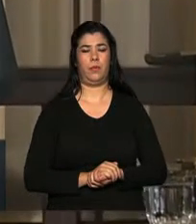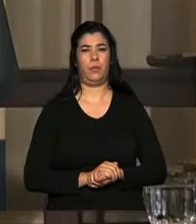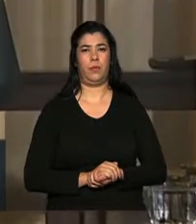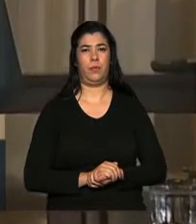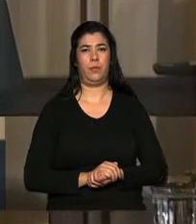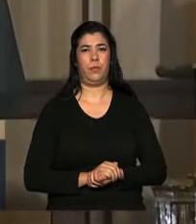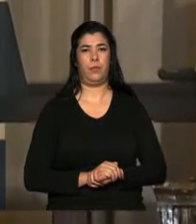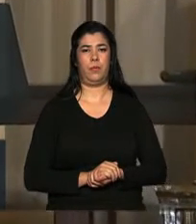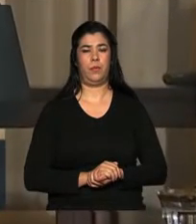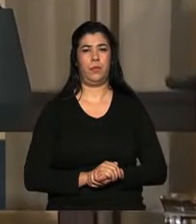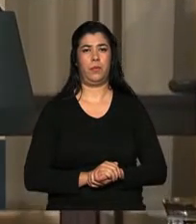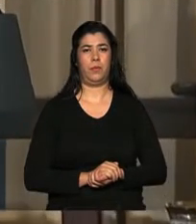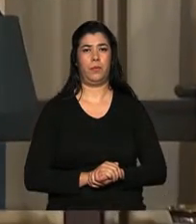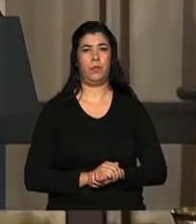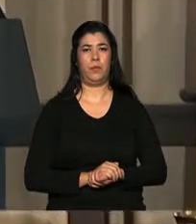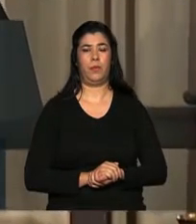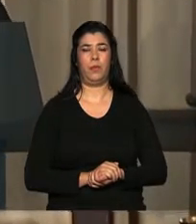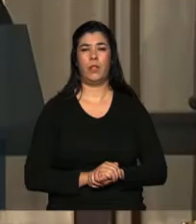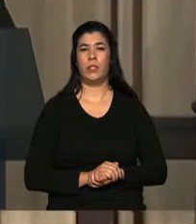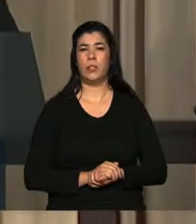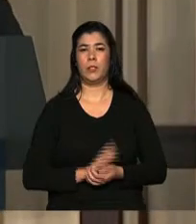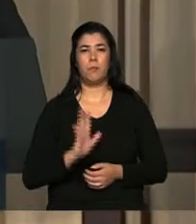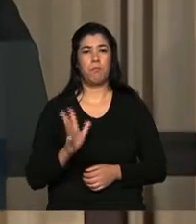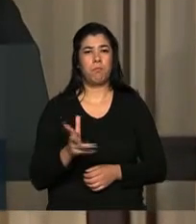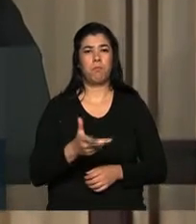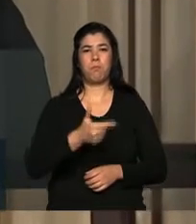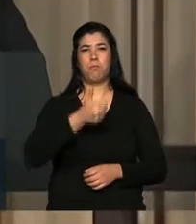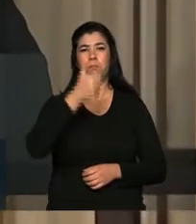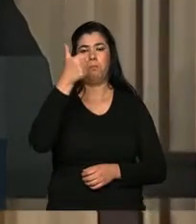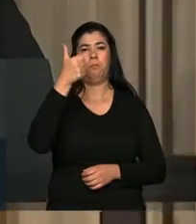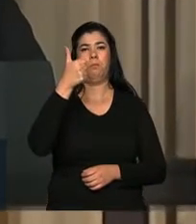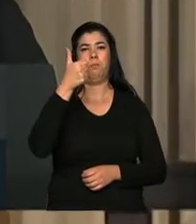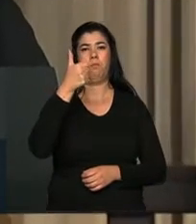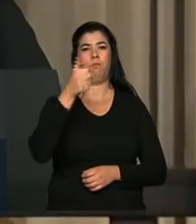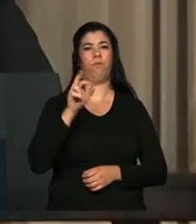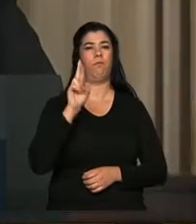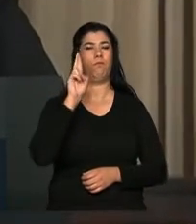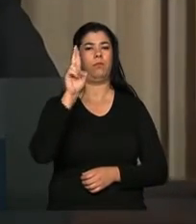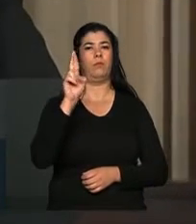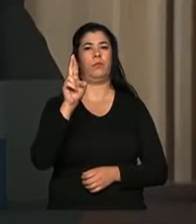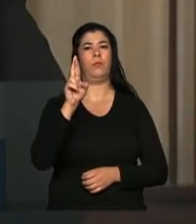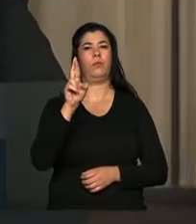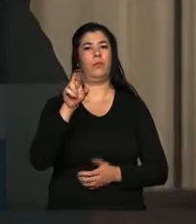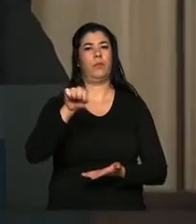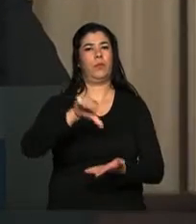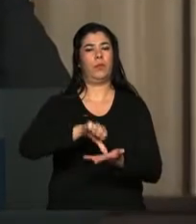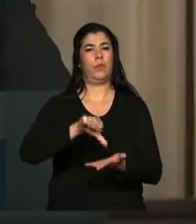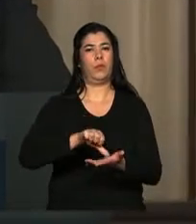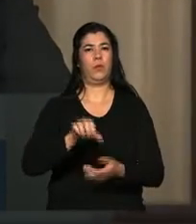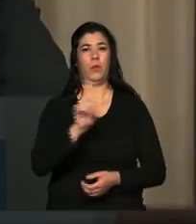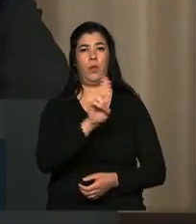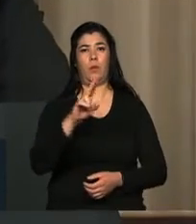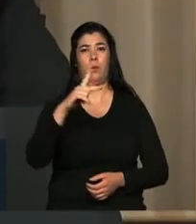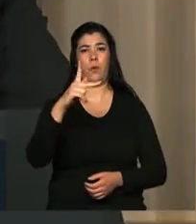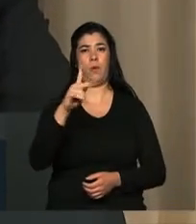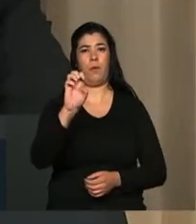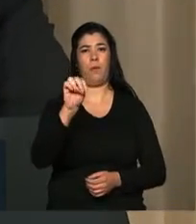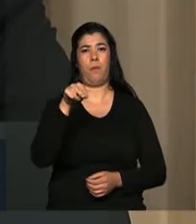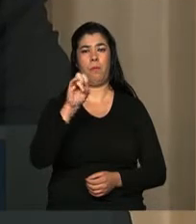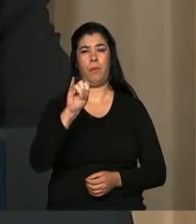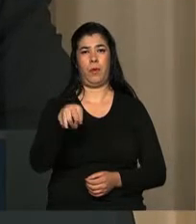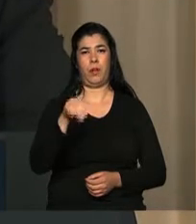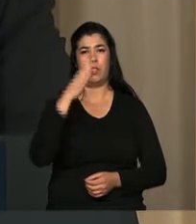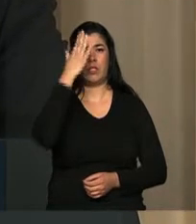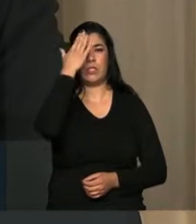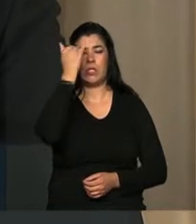um dos mais incríveis membros do gabinete que eu conheci, Penny Pritzker, sabe fazer as